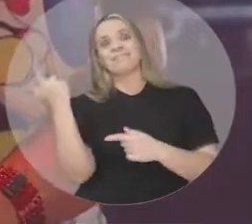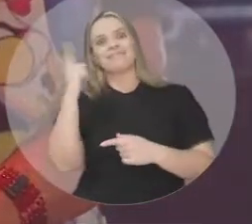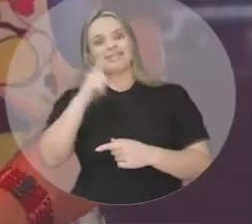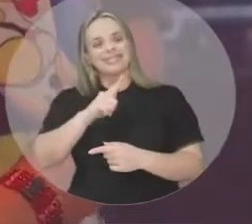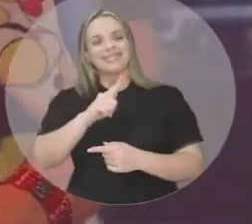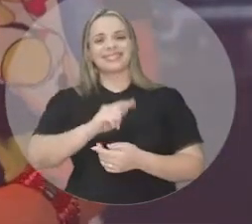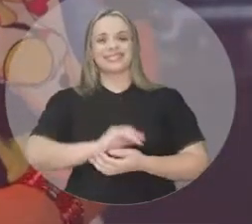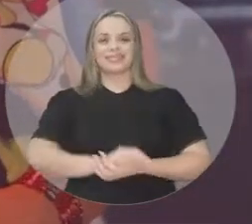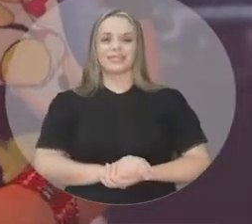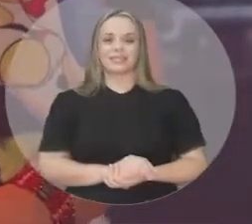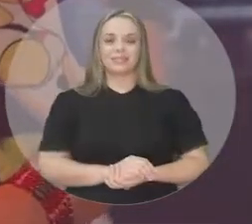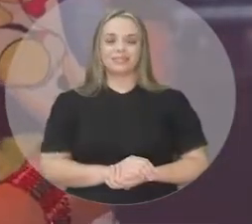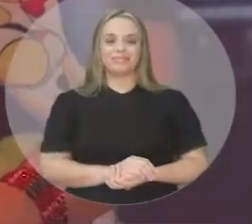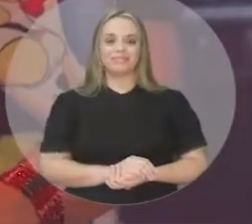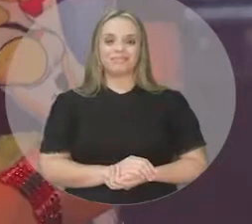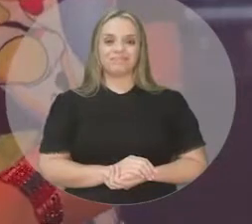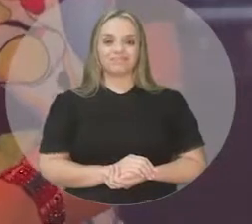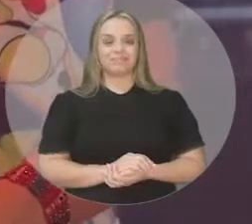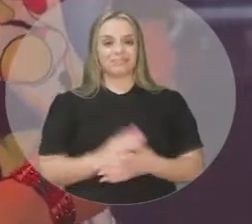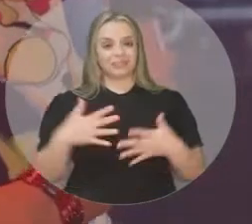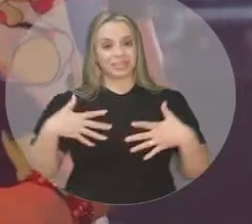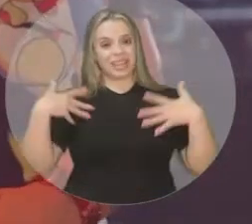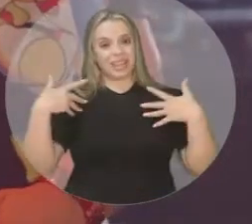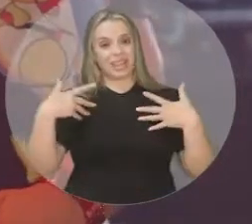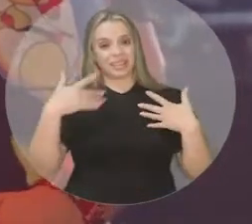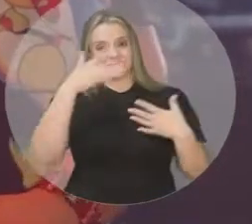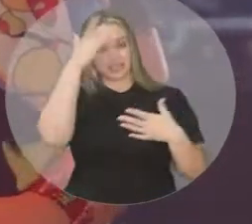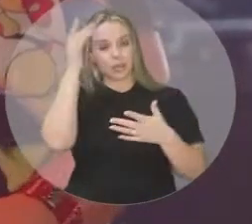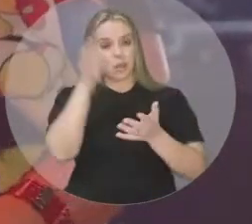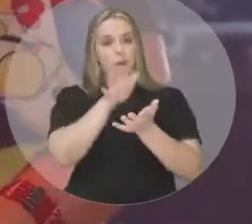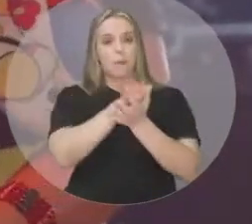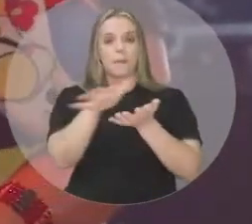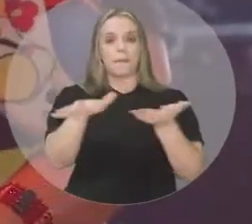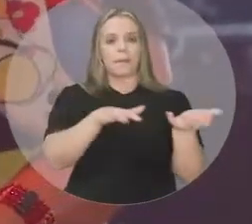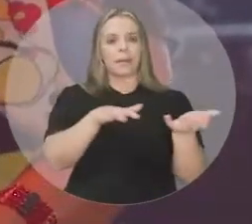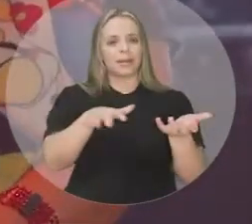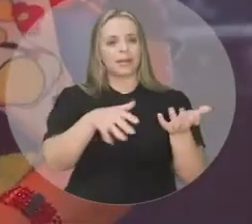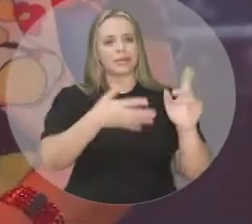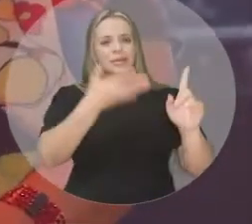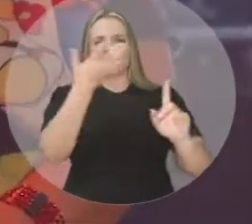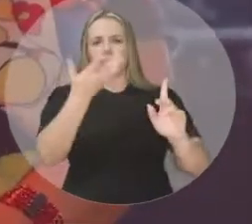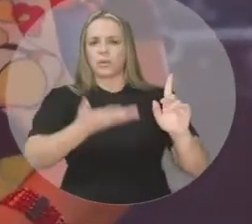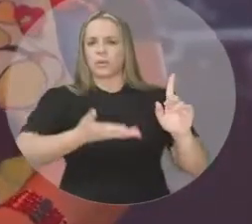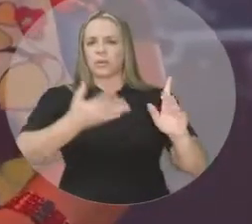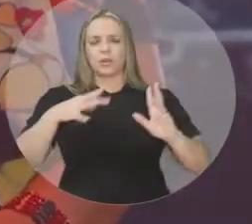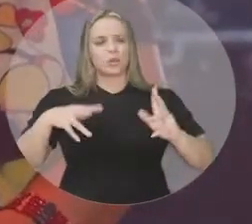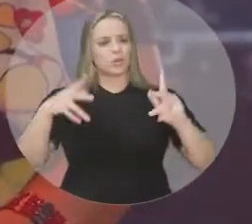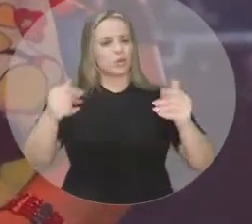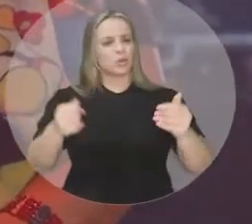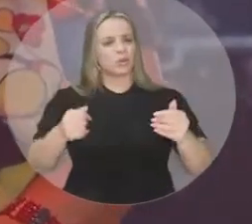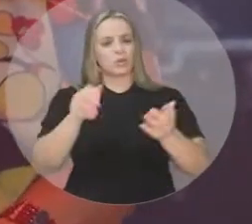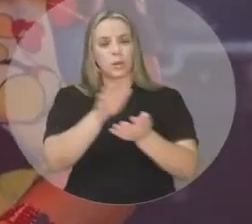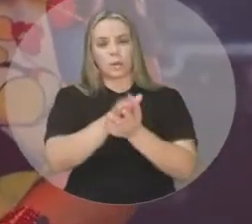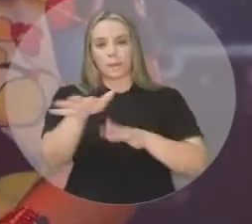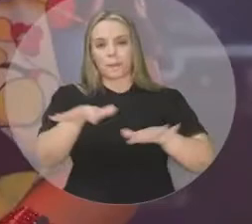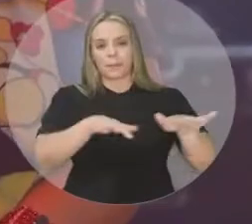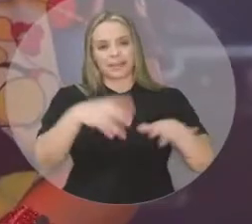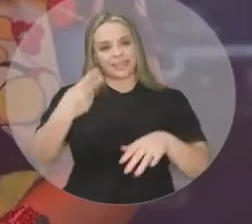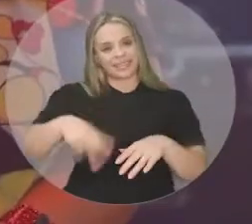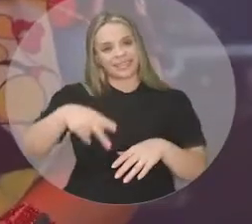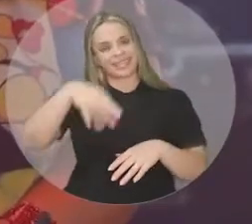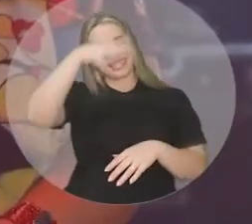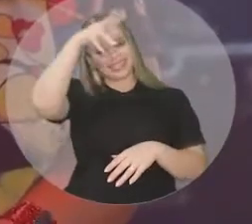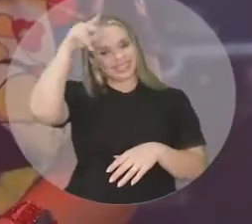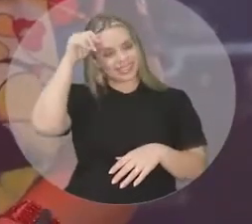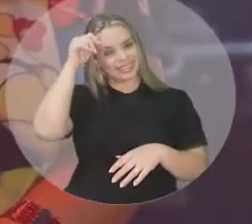como nós já fomos, para 16 países, não é brincadeira, não. E nada é fácil. Trabalhar com a cultura, tudo é difícil.